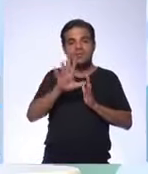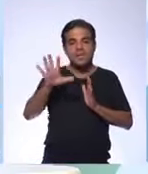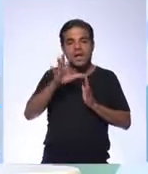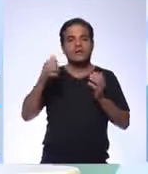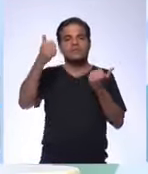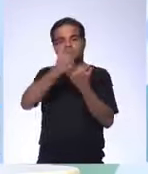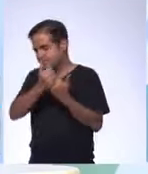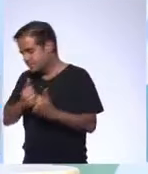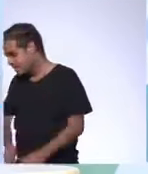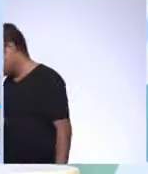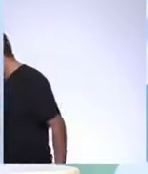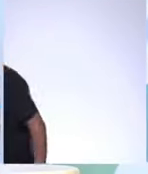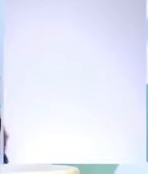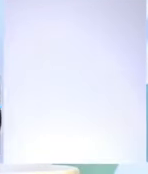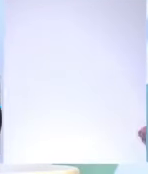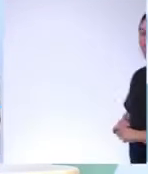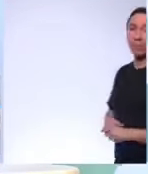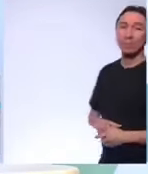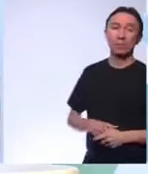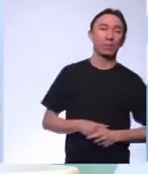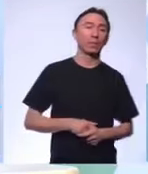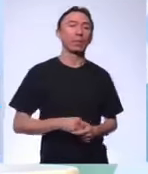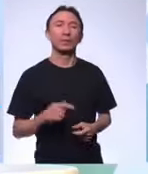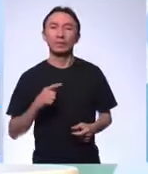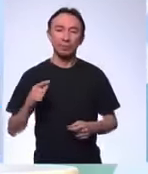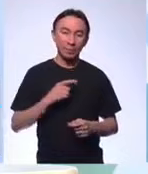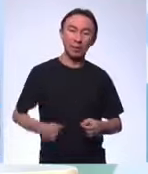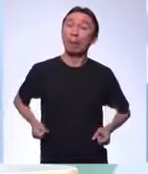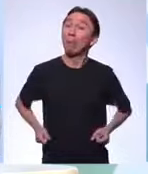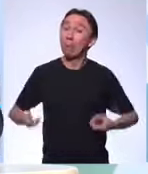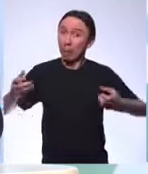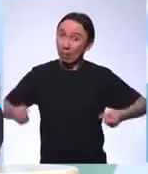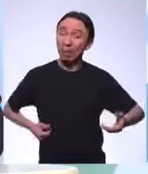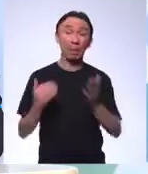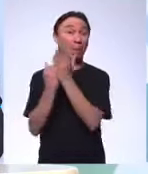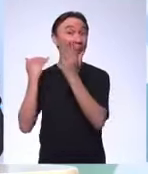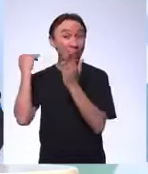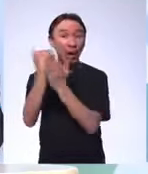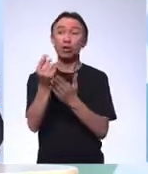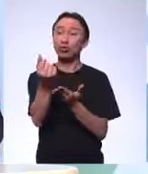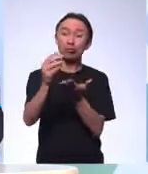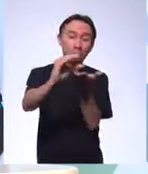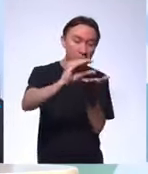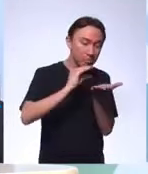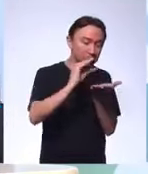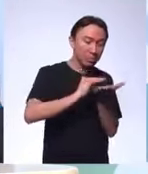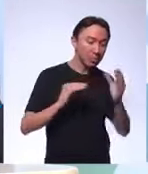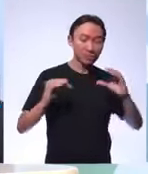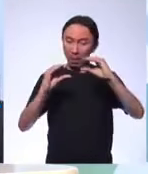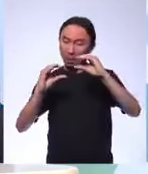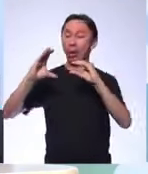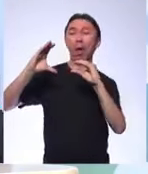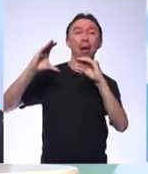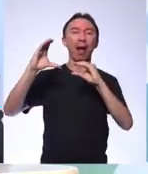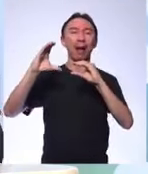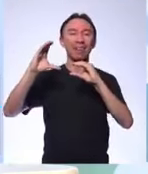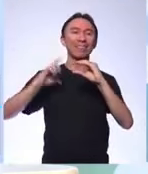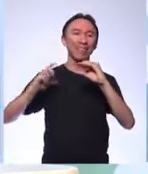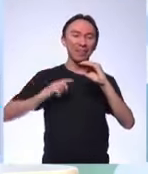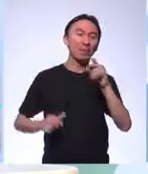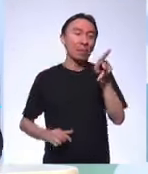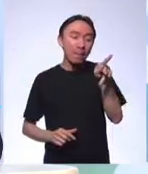está gastando mais do que arrecada. Tem um PIB gigantesco de